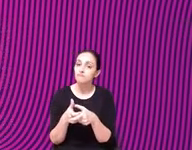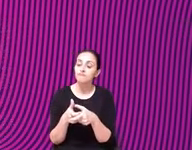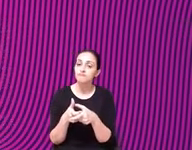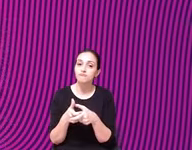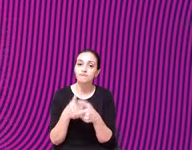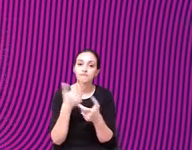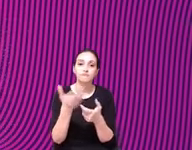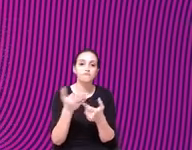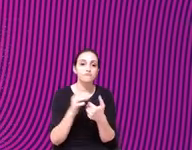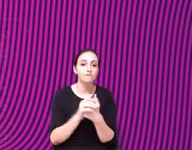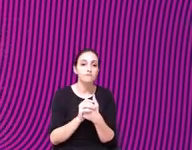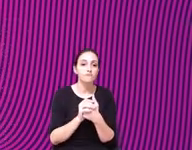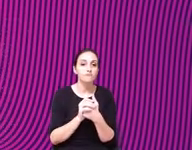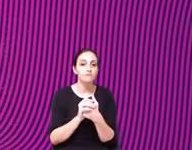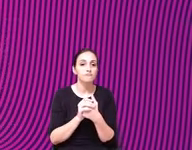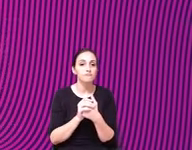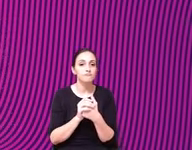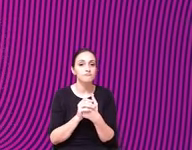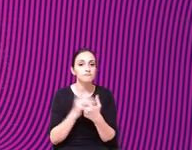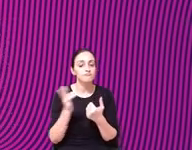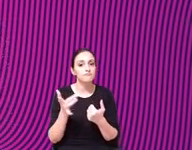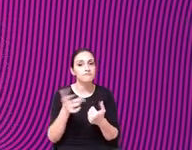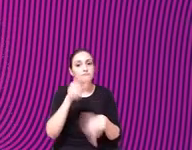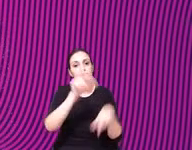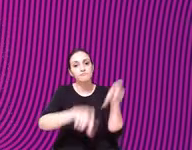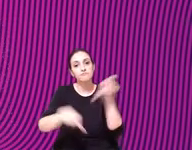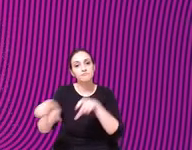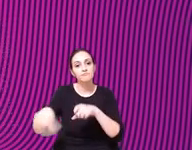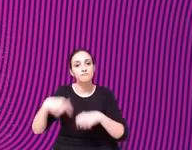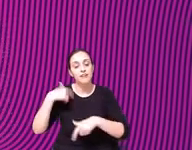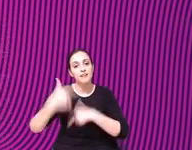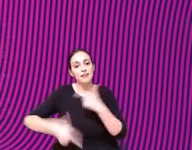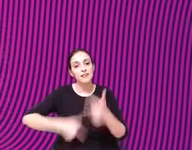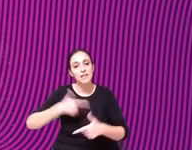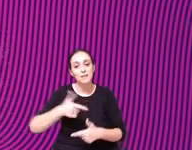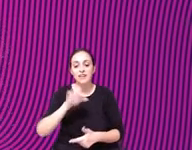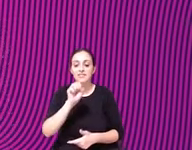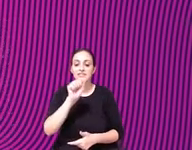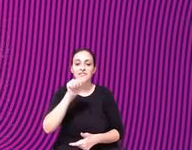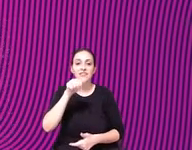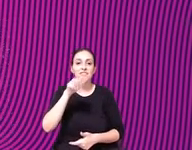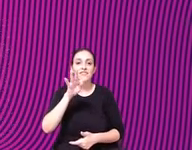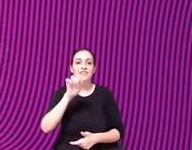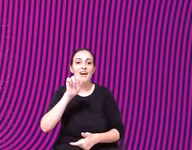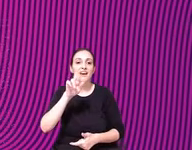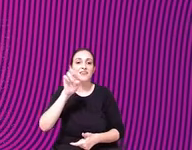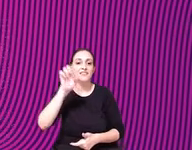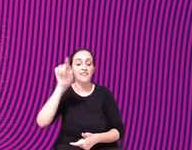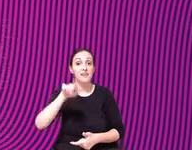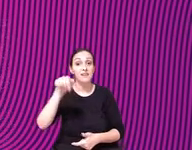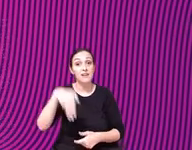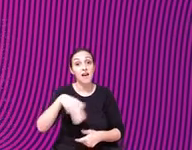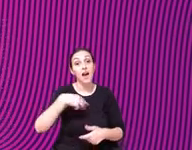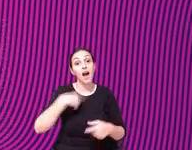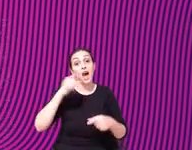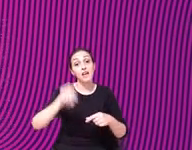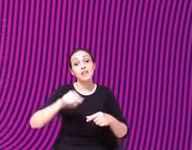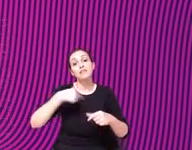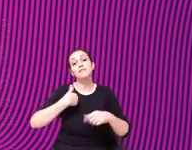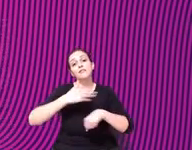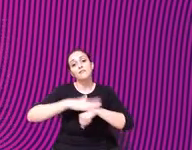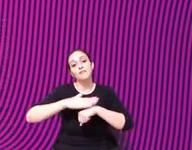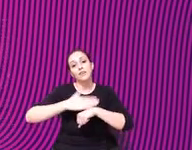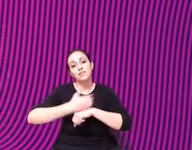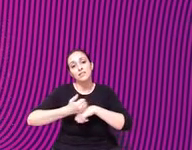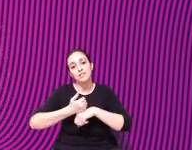exemplo, o pessoal que trabalha lá em Santarém, eles fazem a nefrologia, fazem a diálise e agora